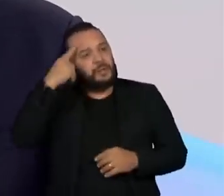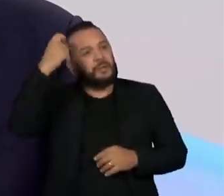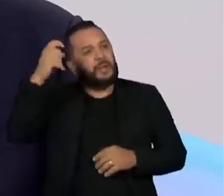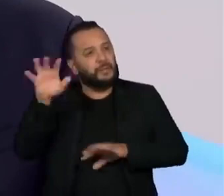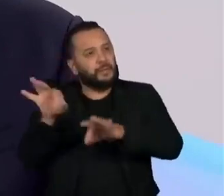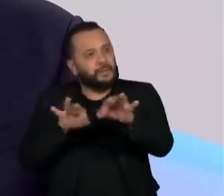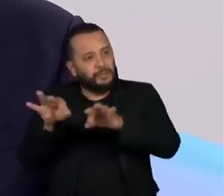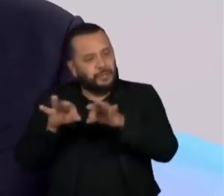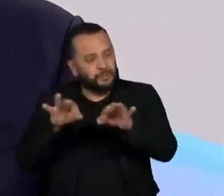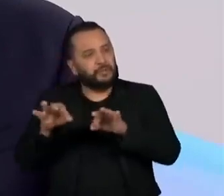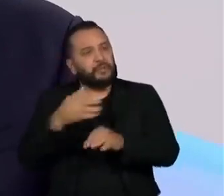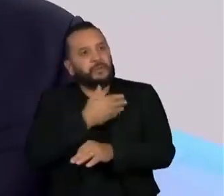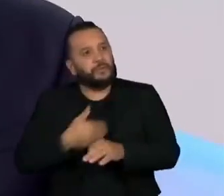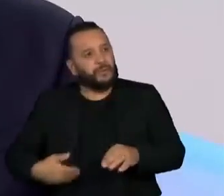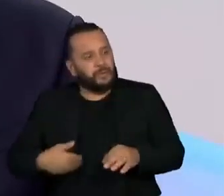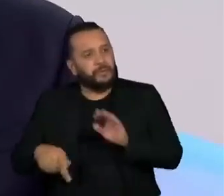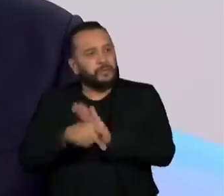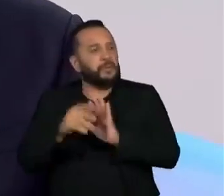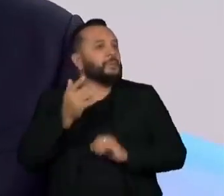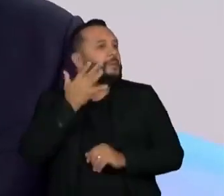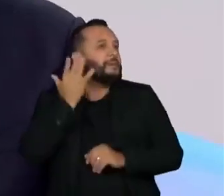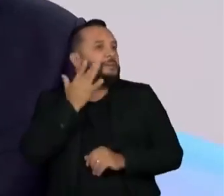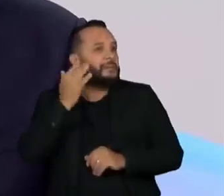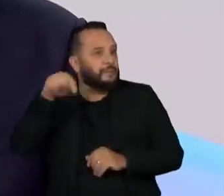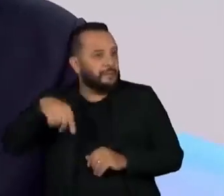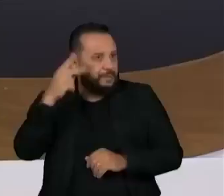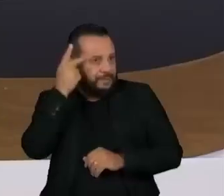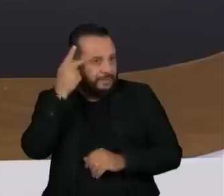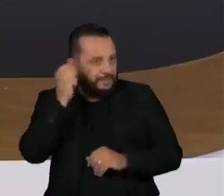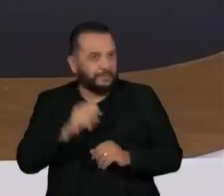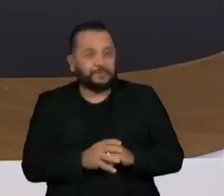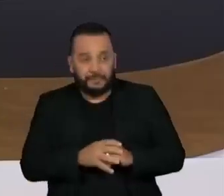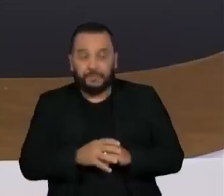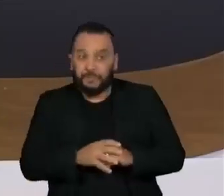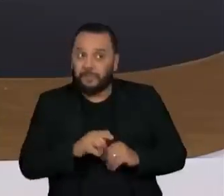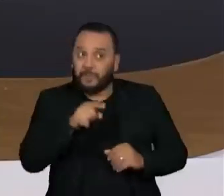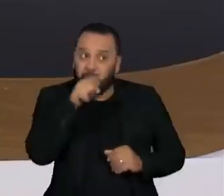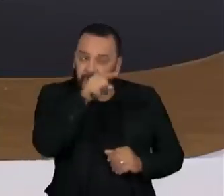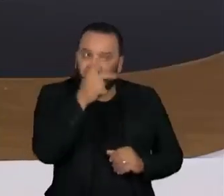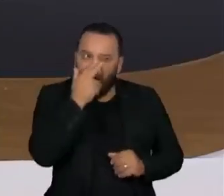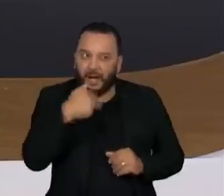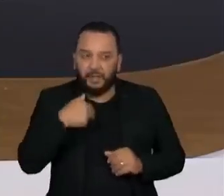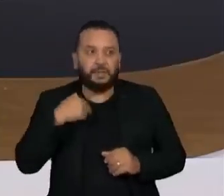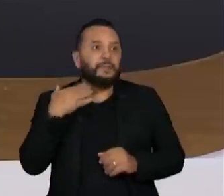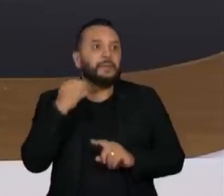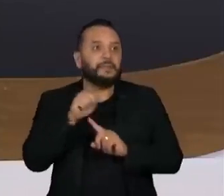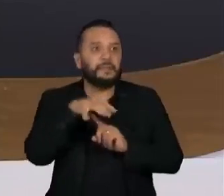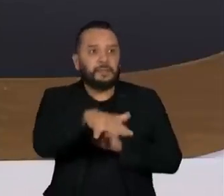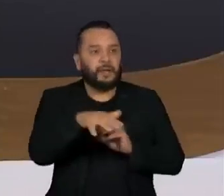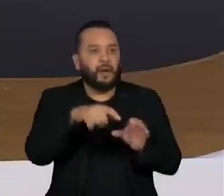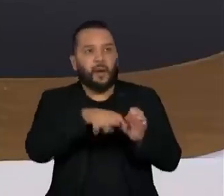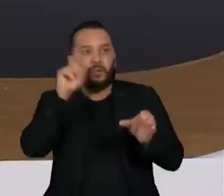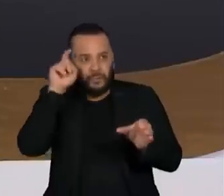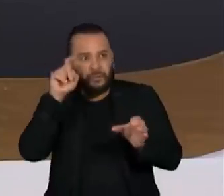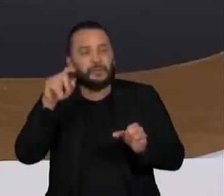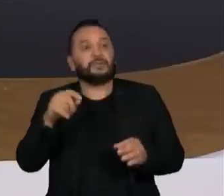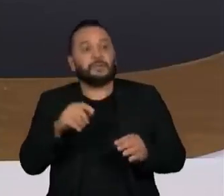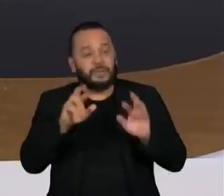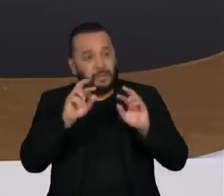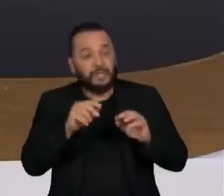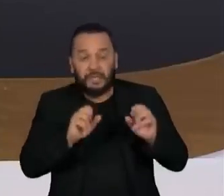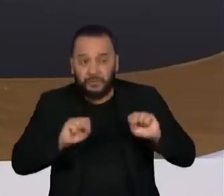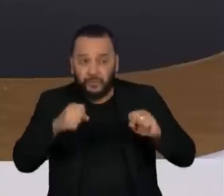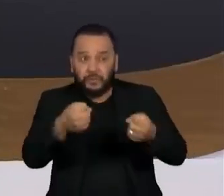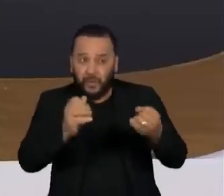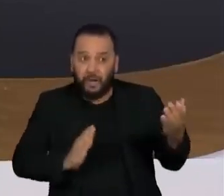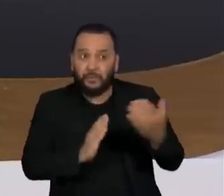programa de governo do hoje Governador Tarcísio Gomes de Freitas o senhor acha que com a autonomia do Banco Central que o senhor tanto se esforçou para aprovada